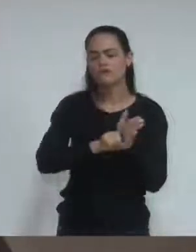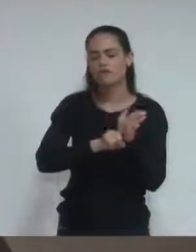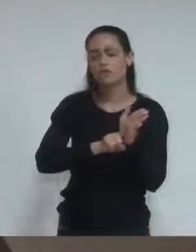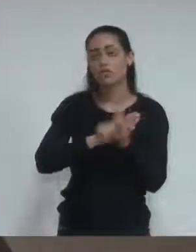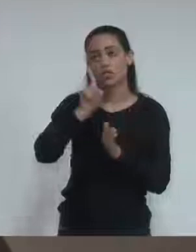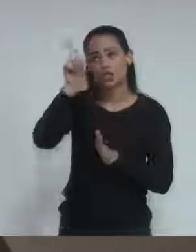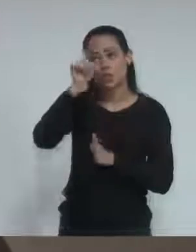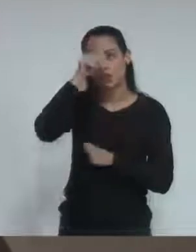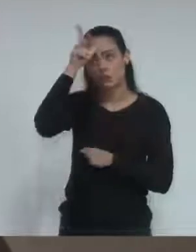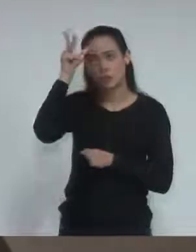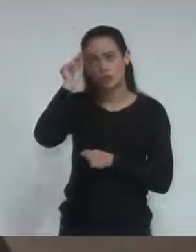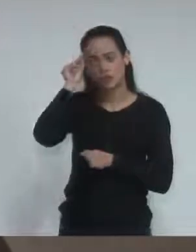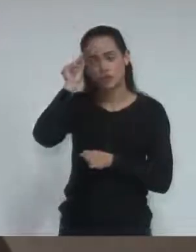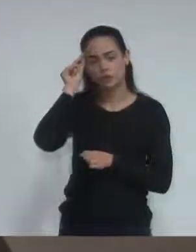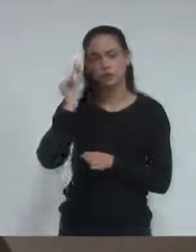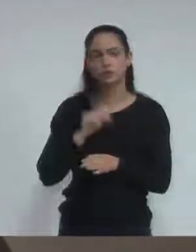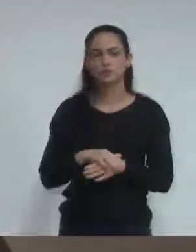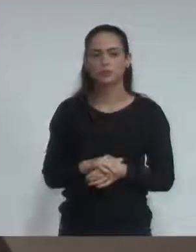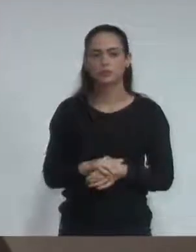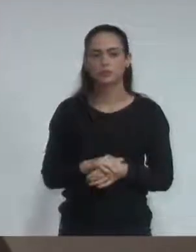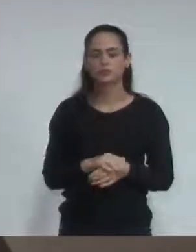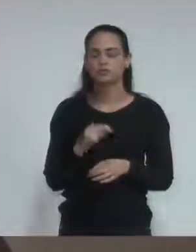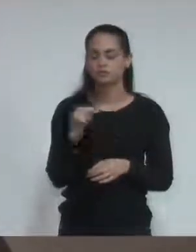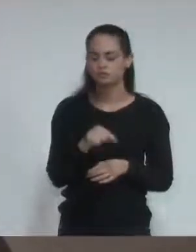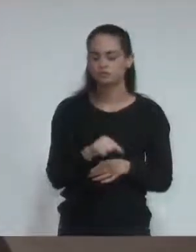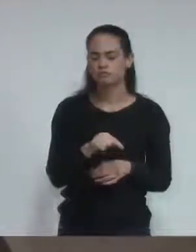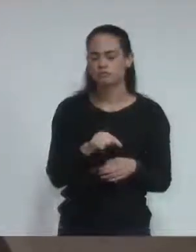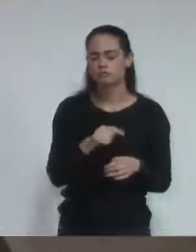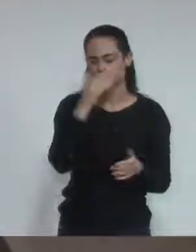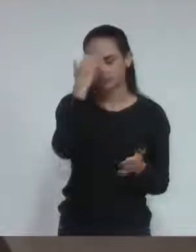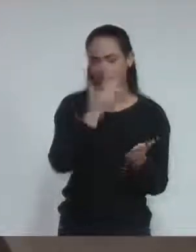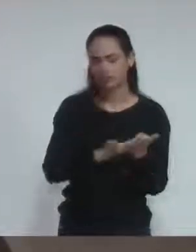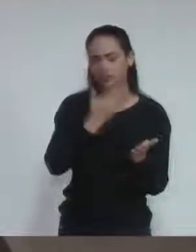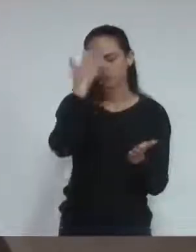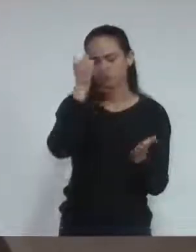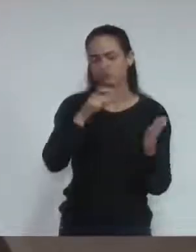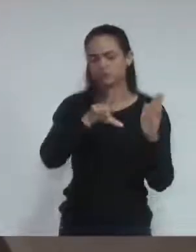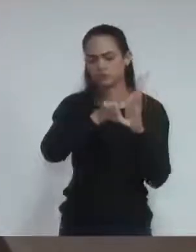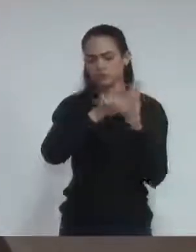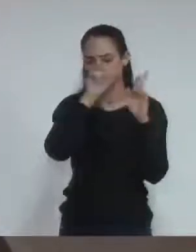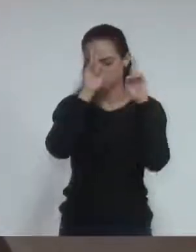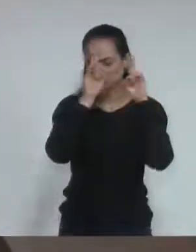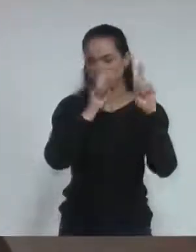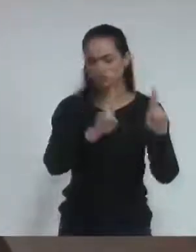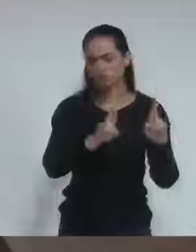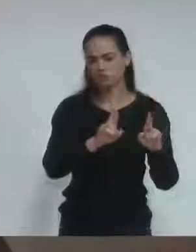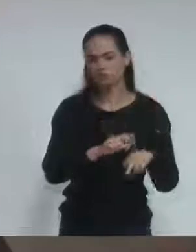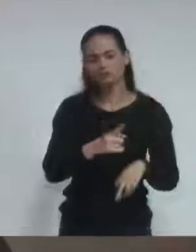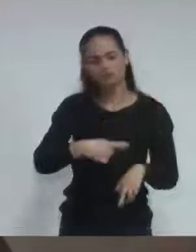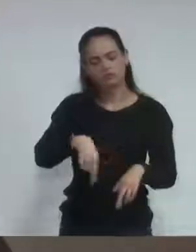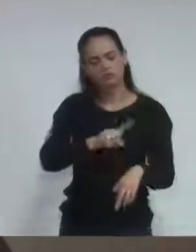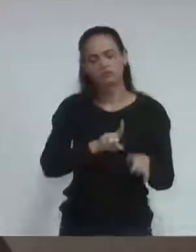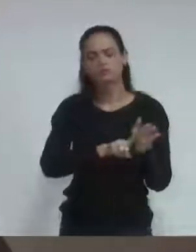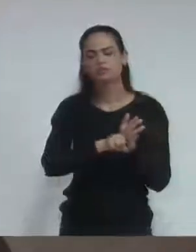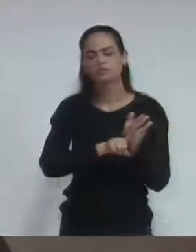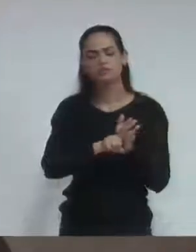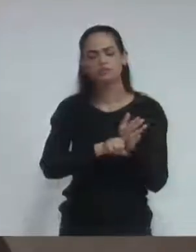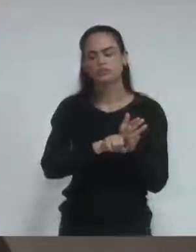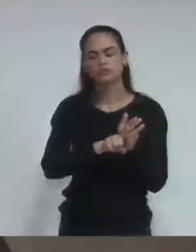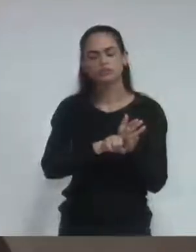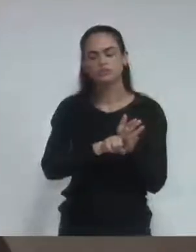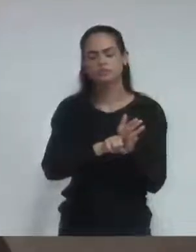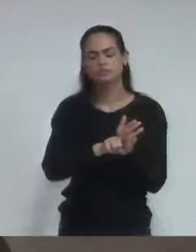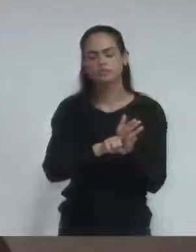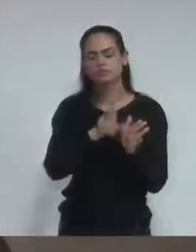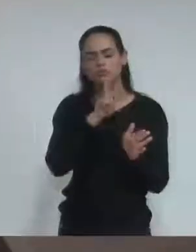com a lei, isenta, e seja qual for a conclusão, o relatório qual for, acredito muito nos vereadores que vão fazer dessa forma, e